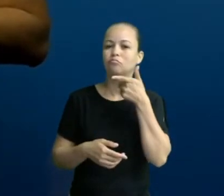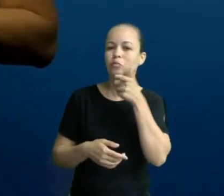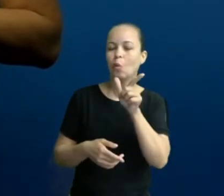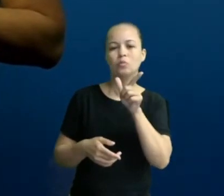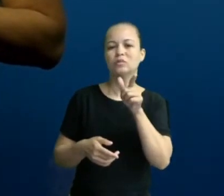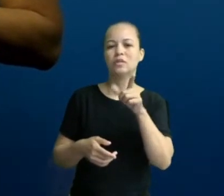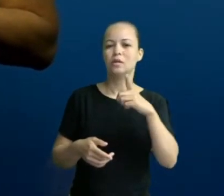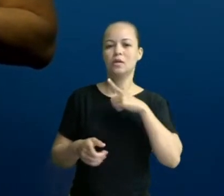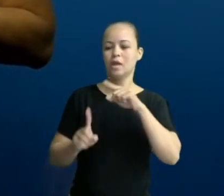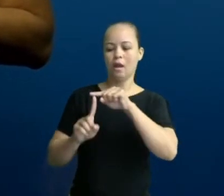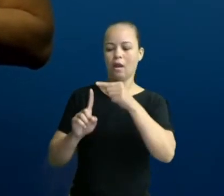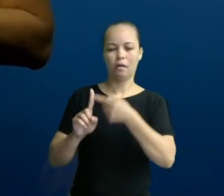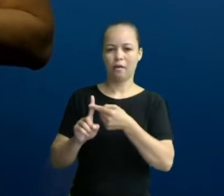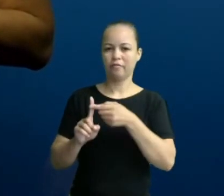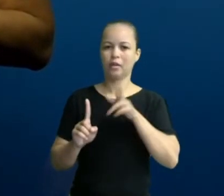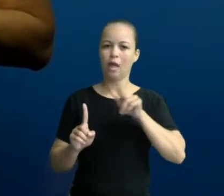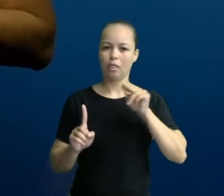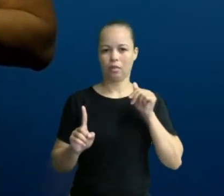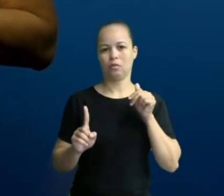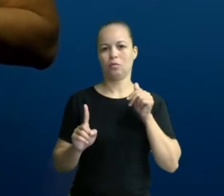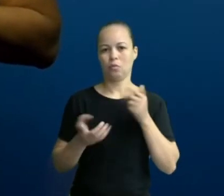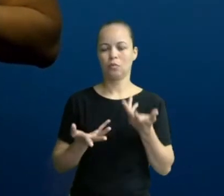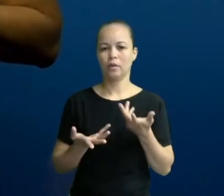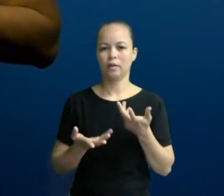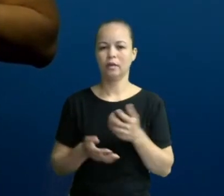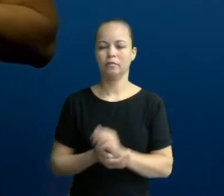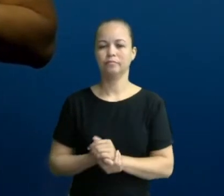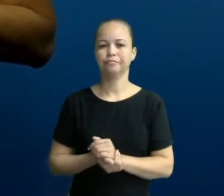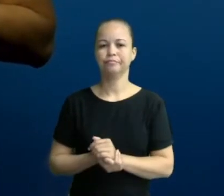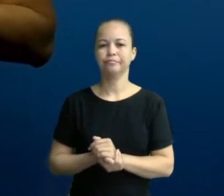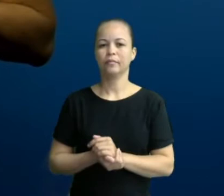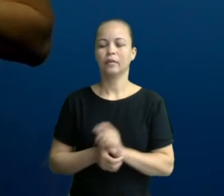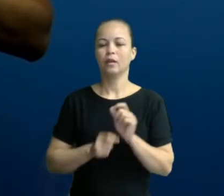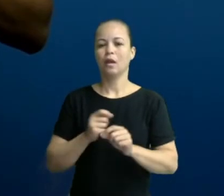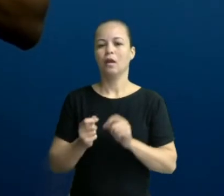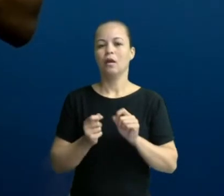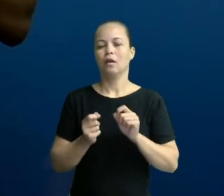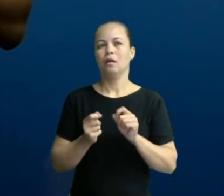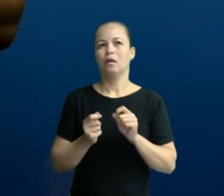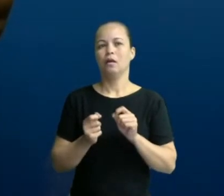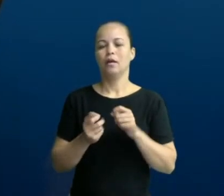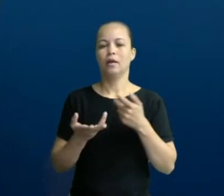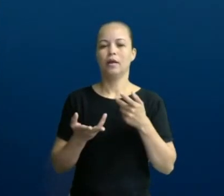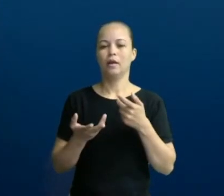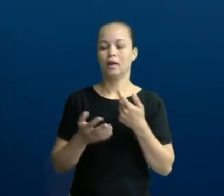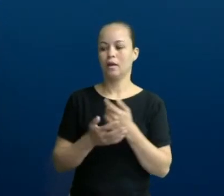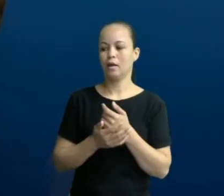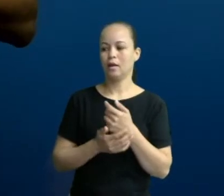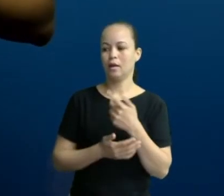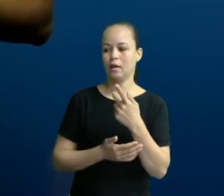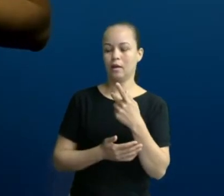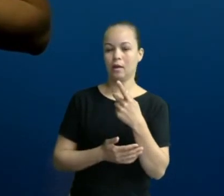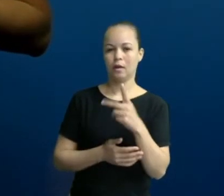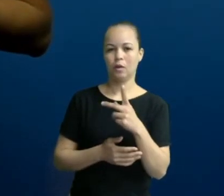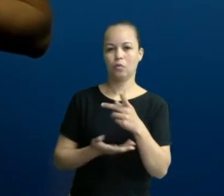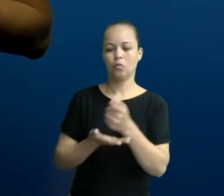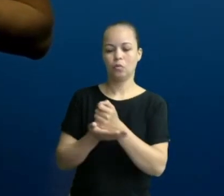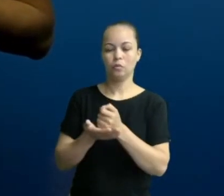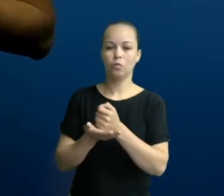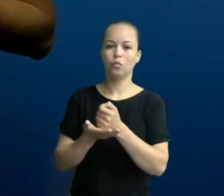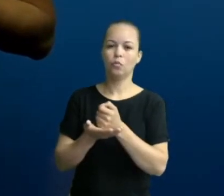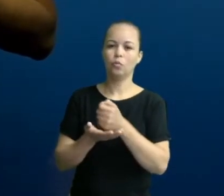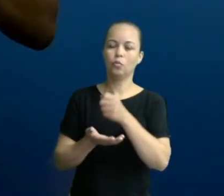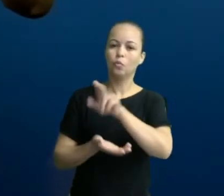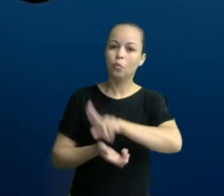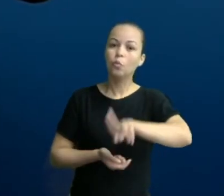que é fácil de ser tratado, e lembrando que a profilaxia ideal é o uso de